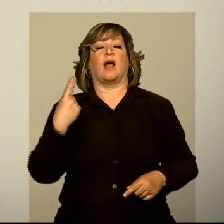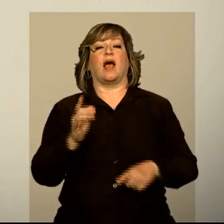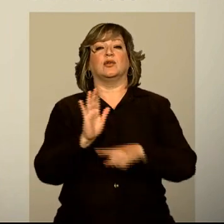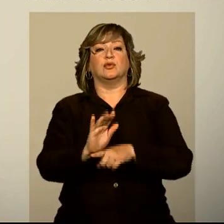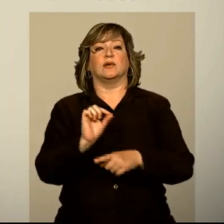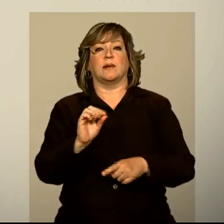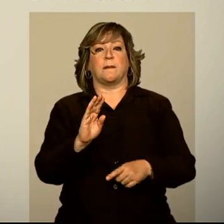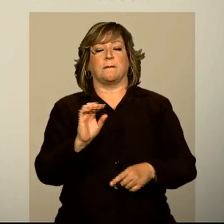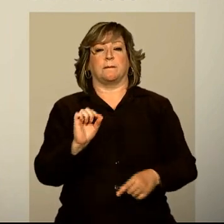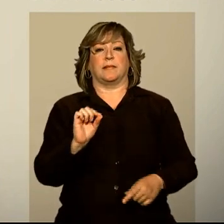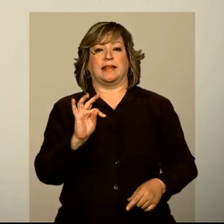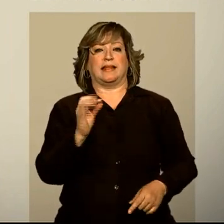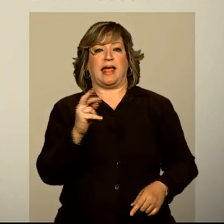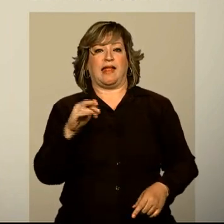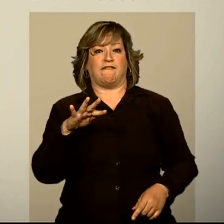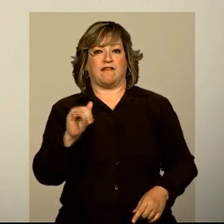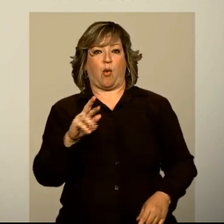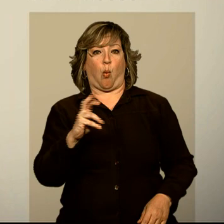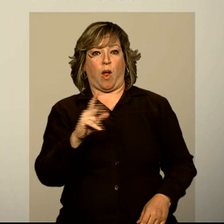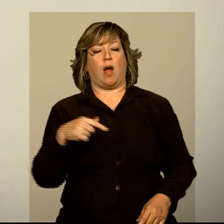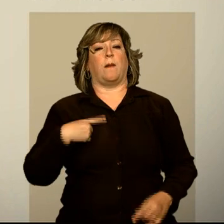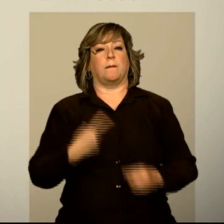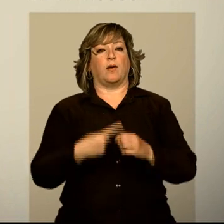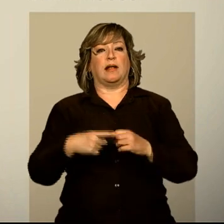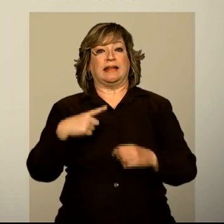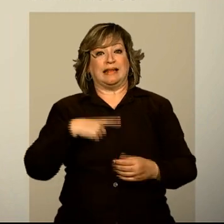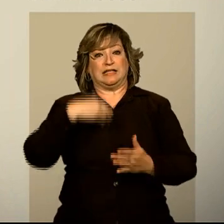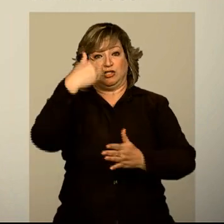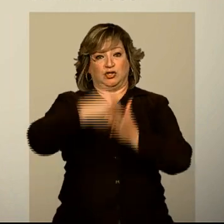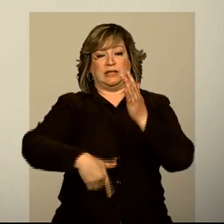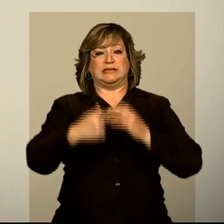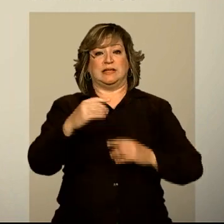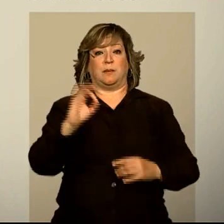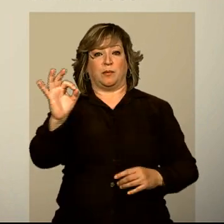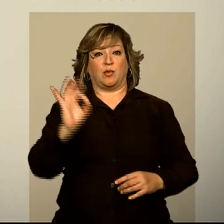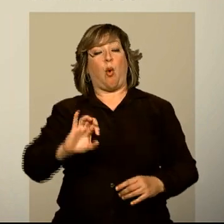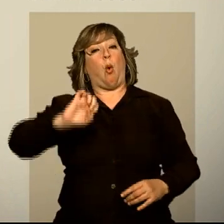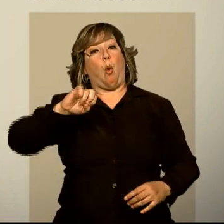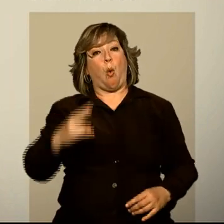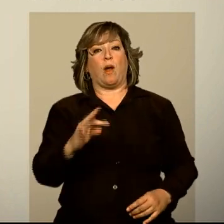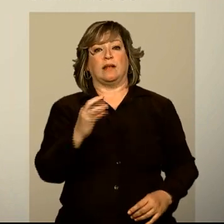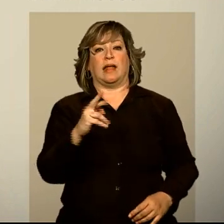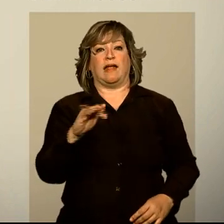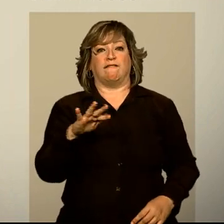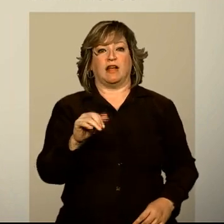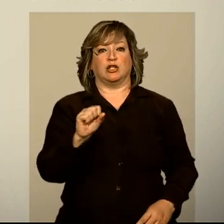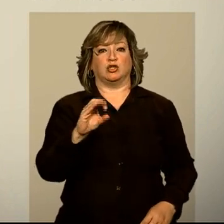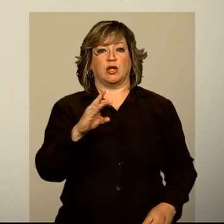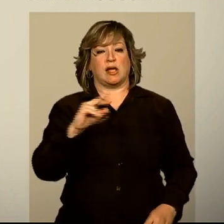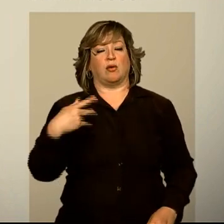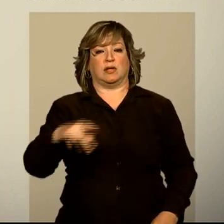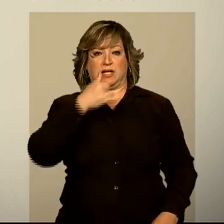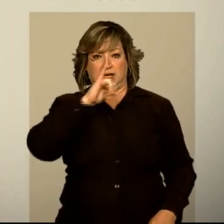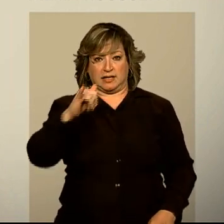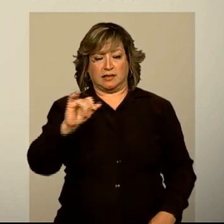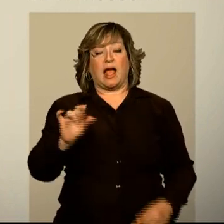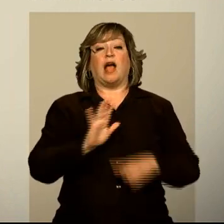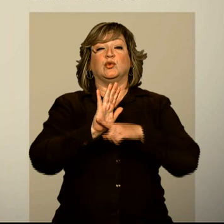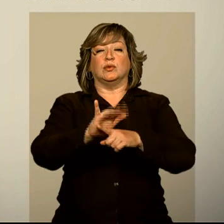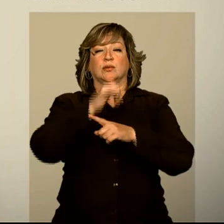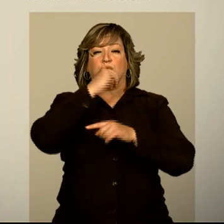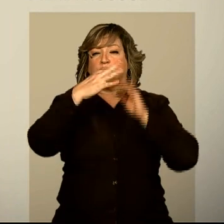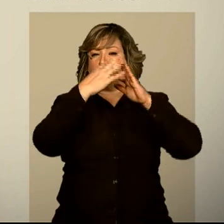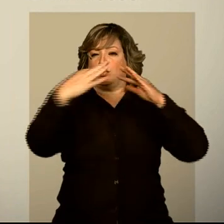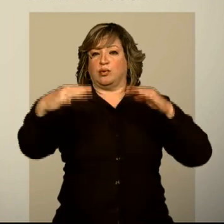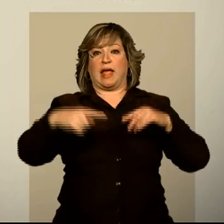beneficiadas com a tarifa Rural e tem subsídio de setenta por cento ou com a tarifa social de energia para levar a energia